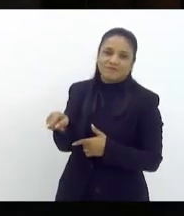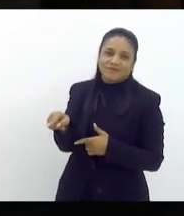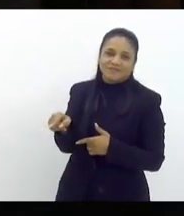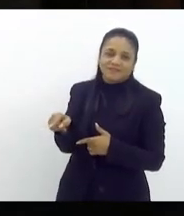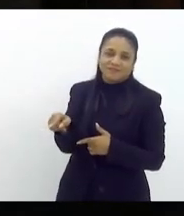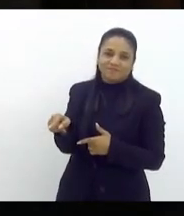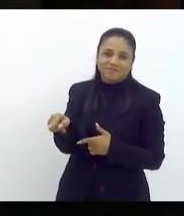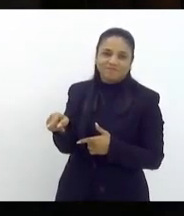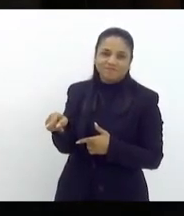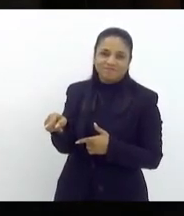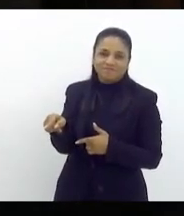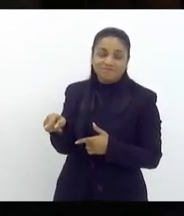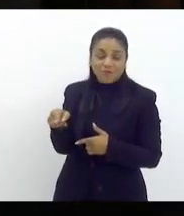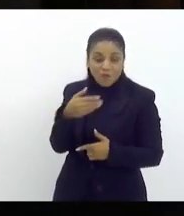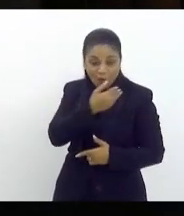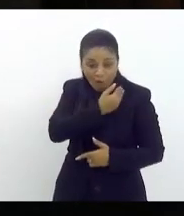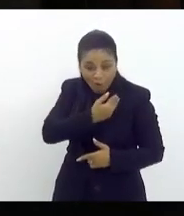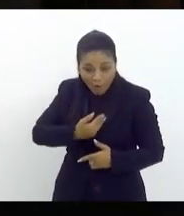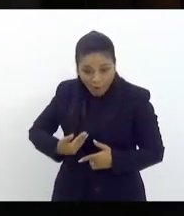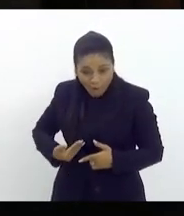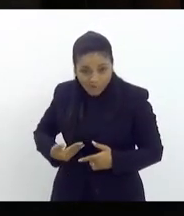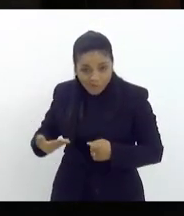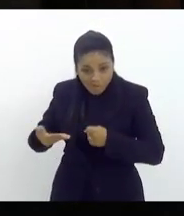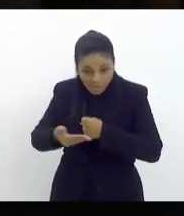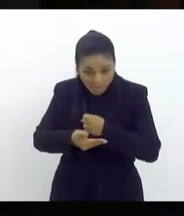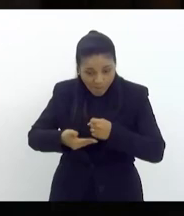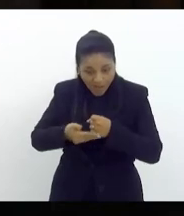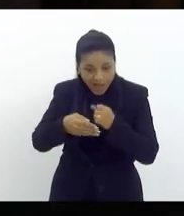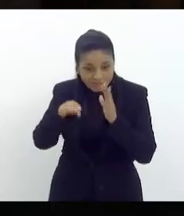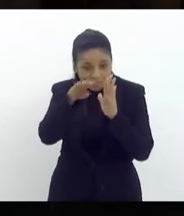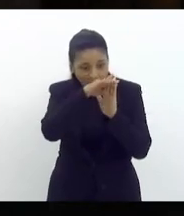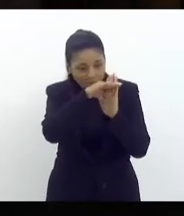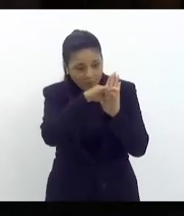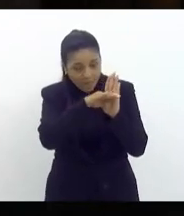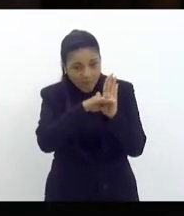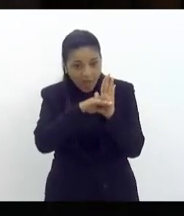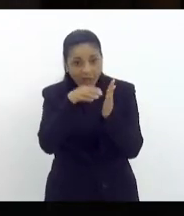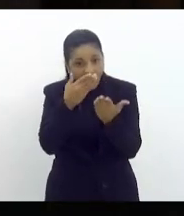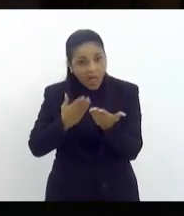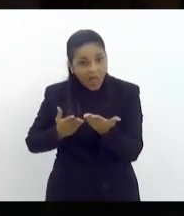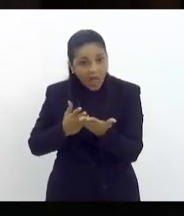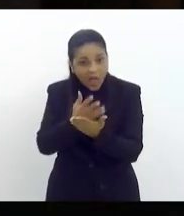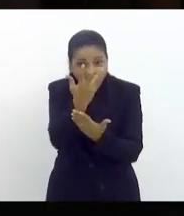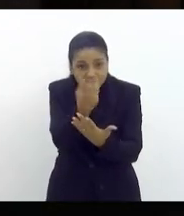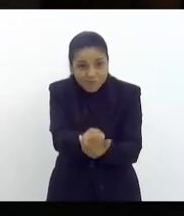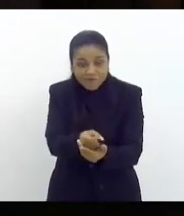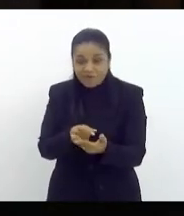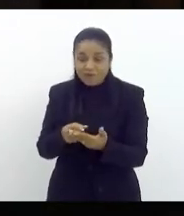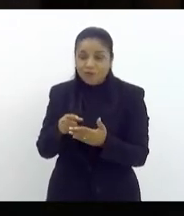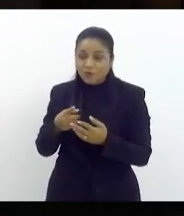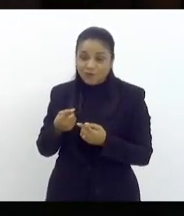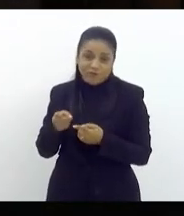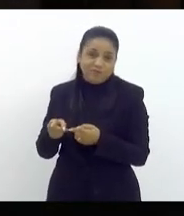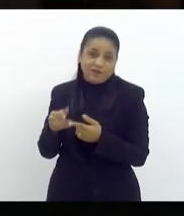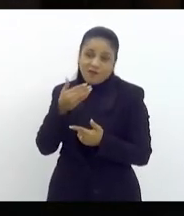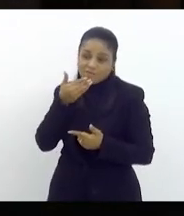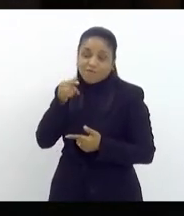governista que aprovou todas essas pautas e pela incoerência de vocês vocês votaram contra